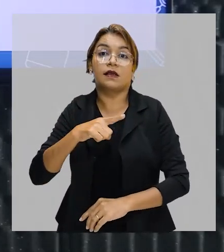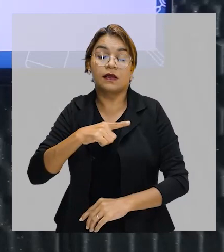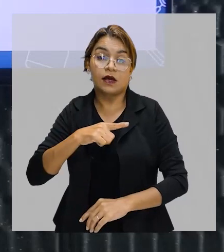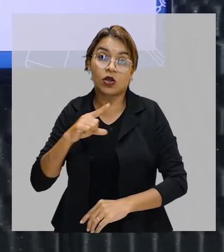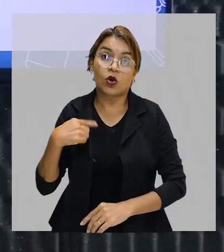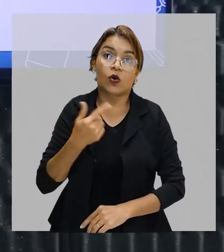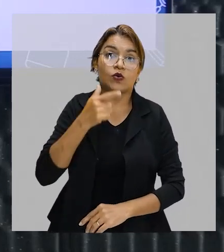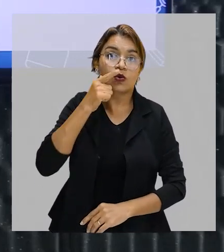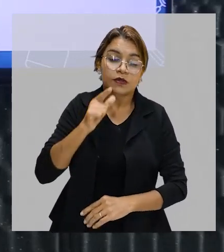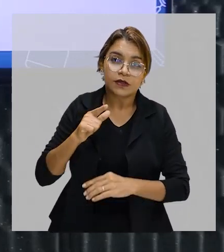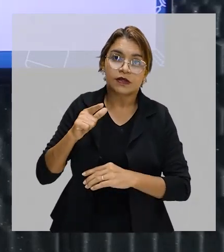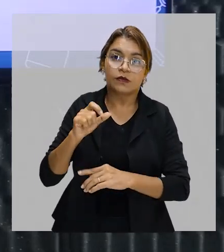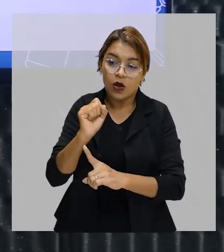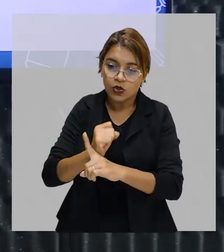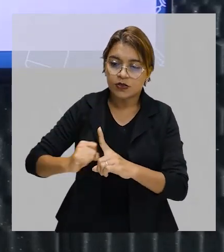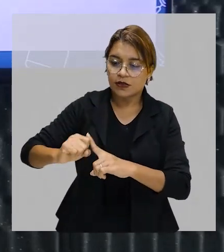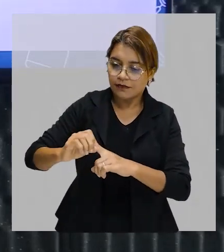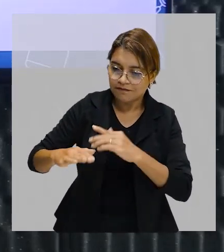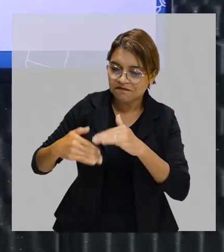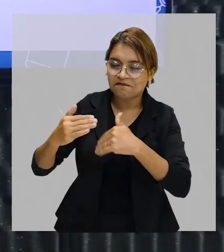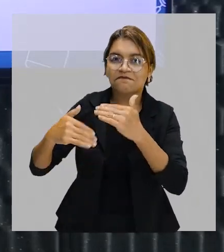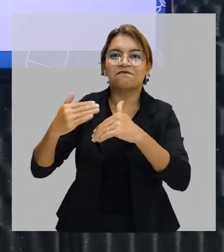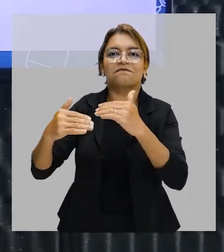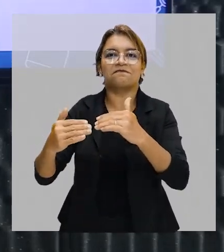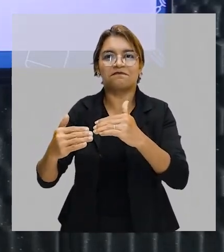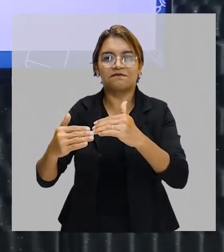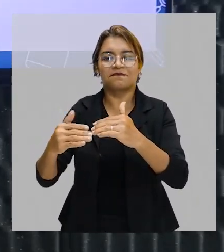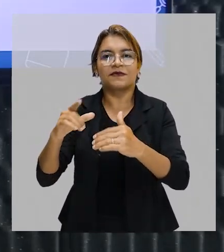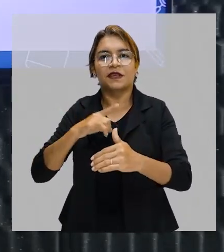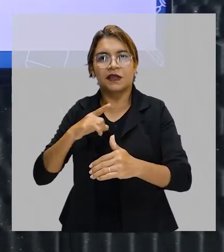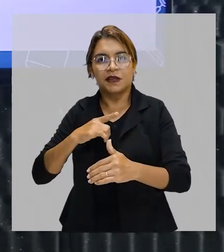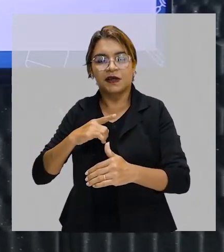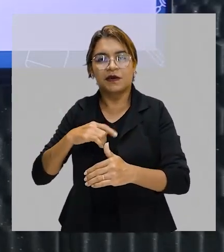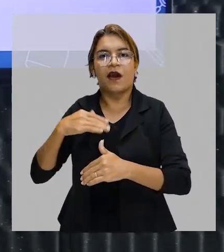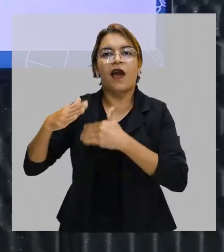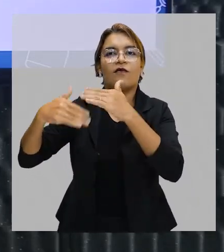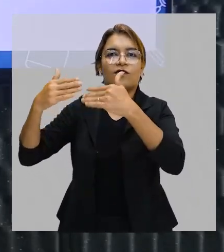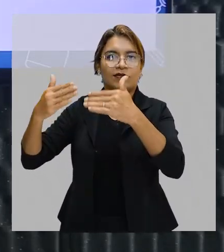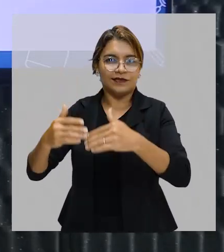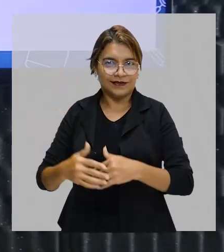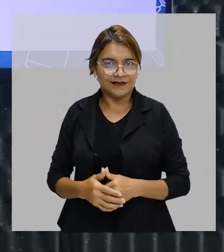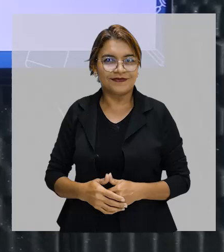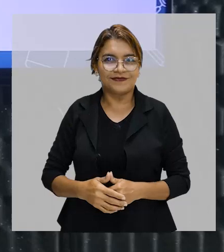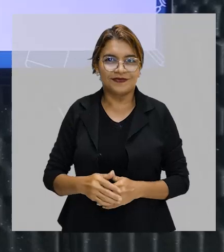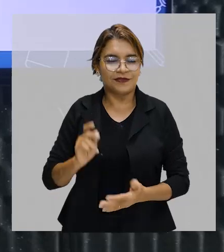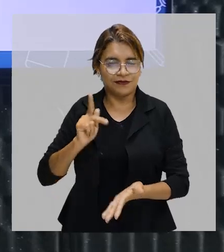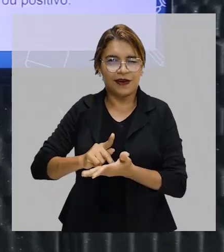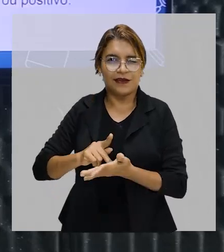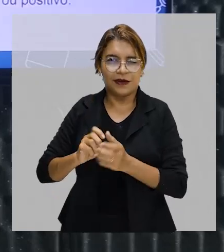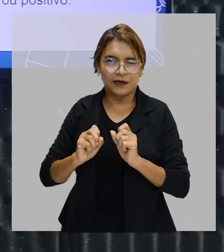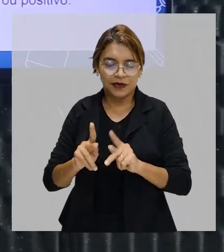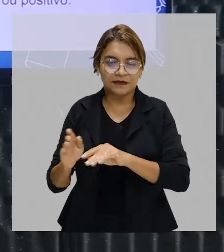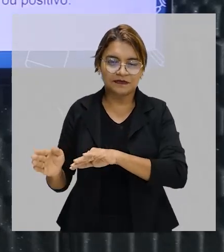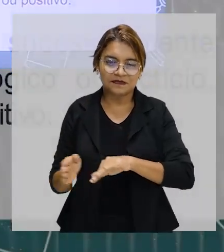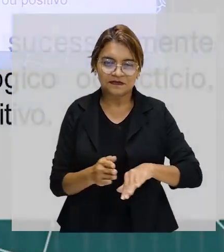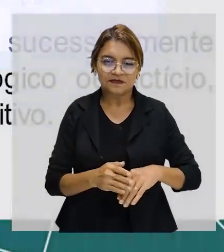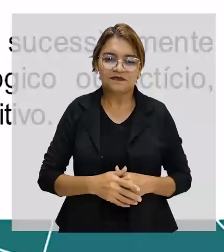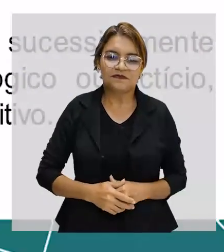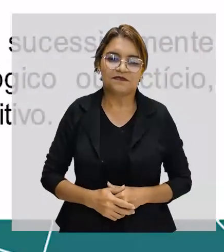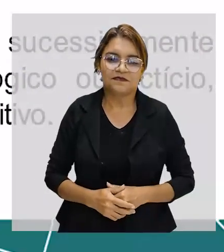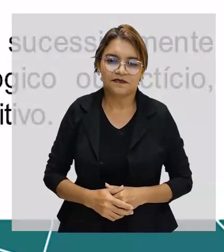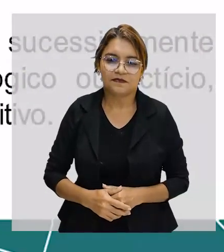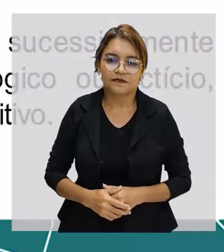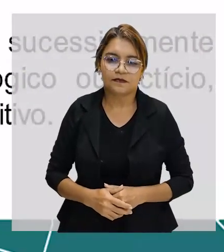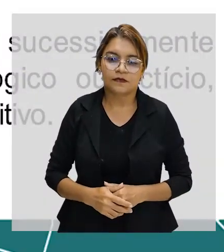conseguir desenvolver a sociedade, conseguir atingir o progresso, ok? Vamos adiante. E